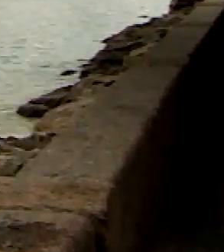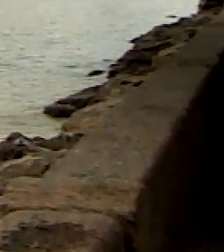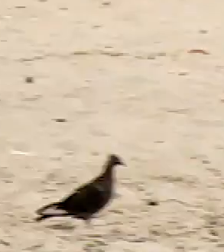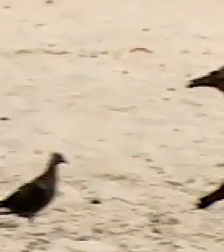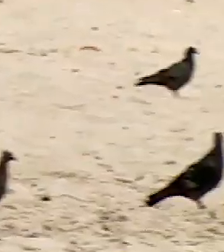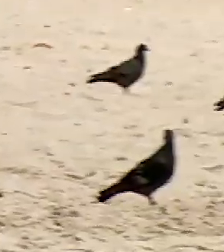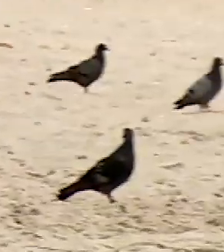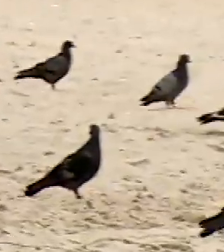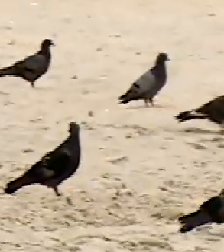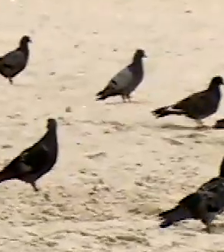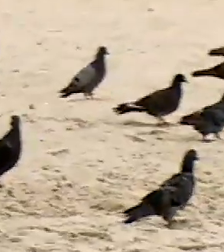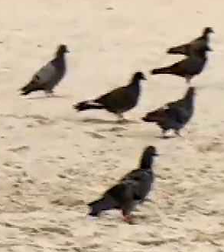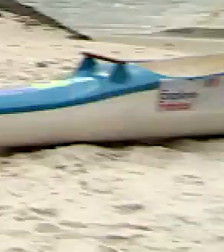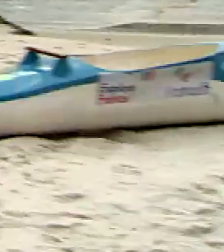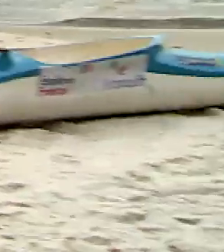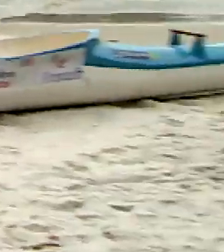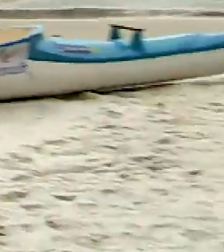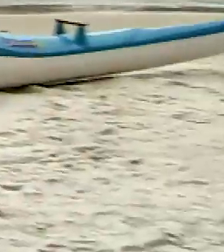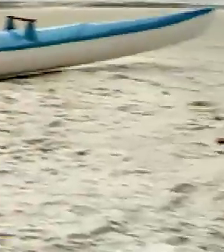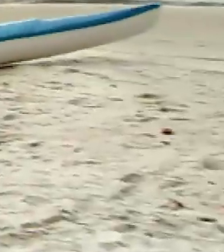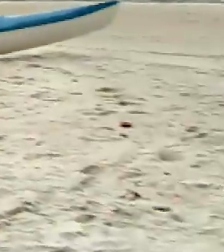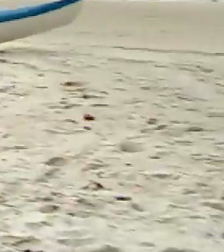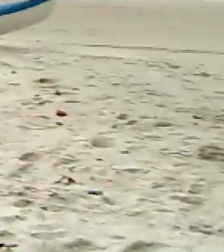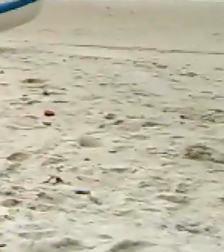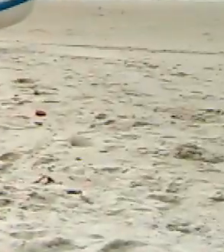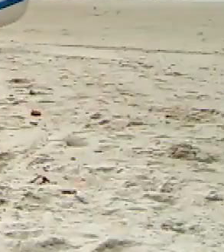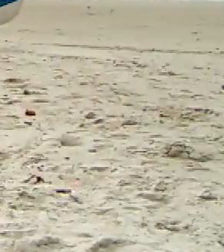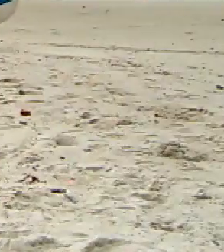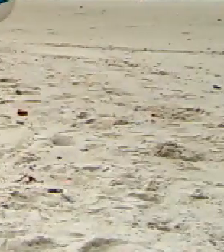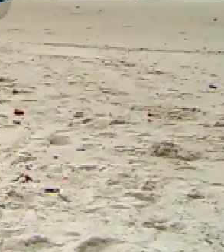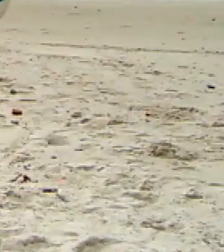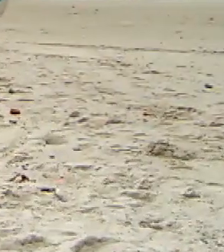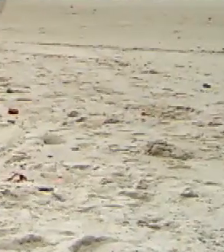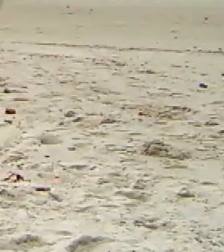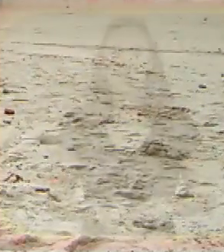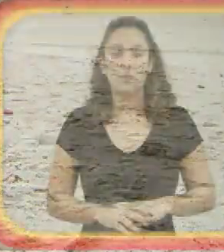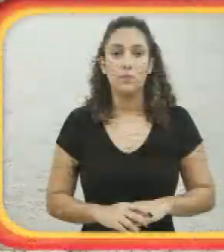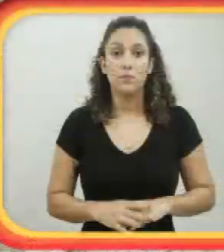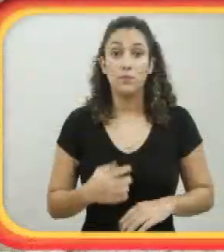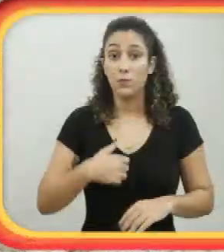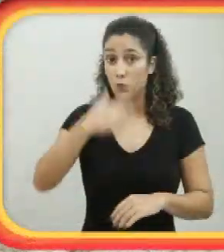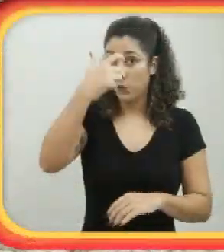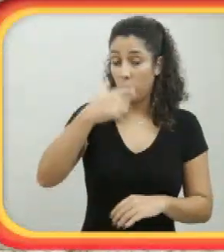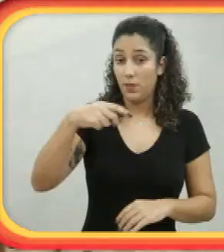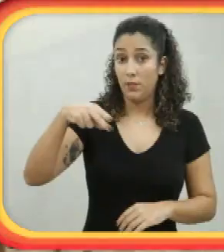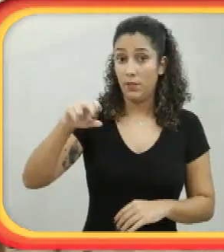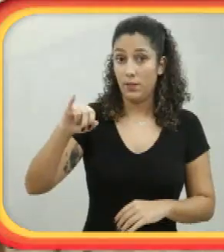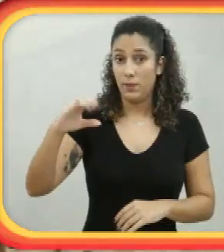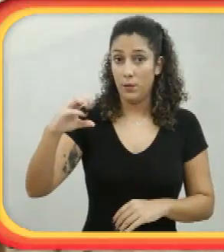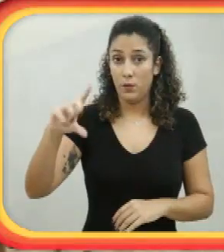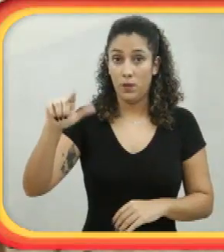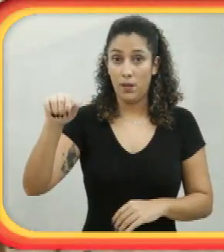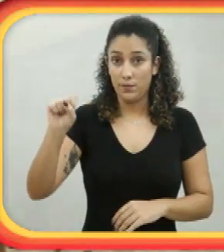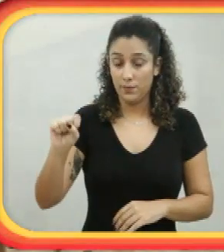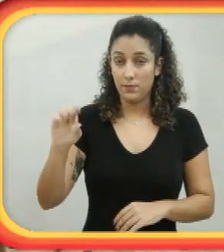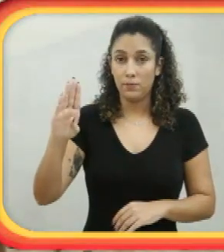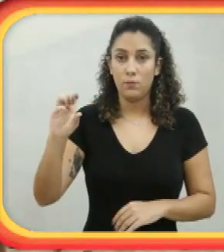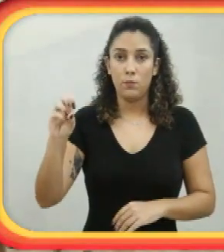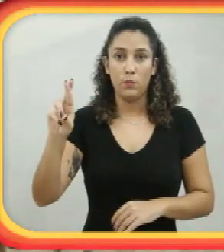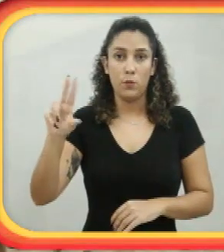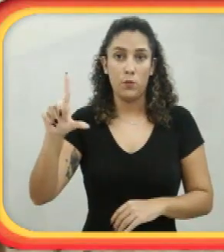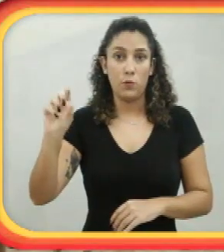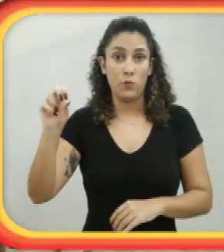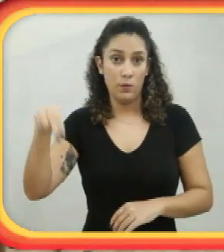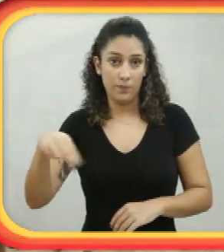Praia da Urca. Na areia, um homem e uma mulher carregam um flutuador e o encaixam na lateral de uma canoa. Sou Nicolas Bourlon, sou presidente do Riva Club.